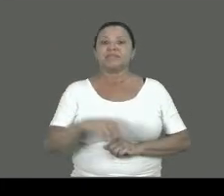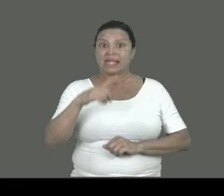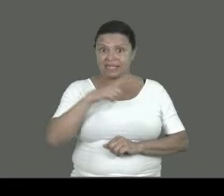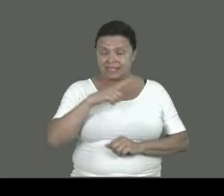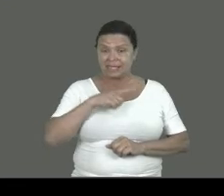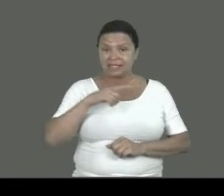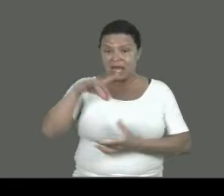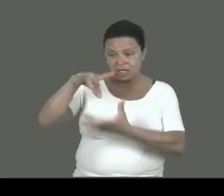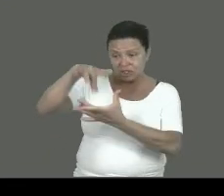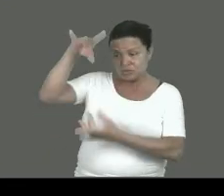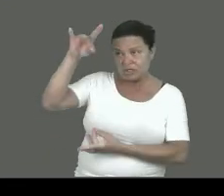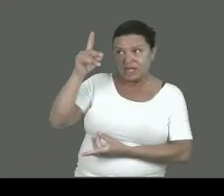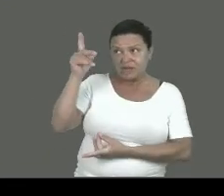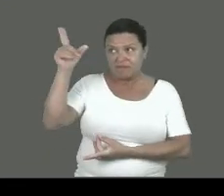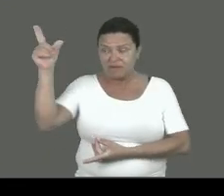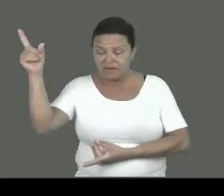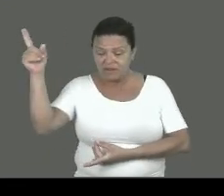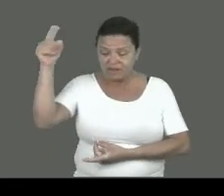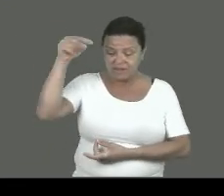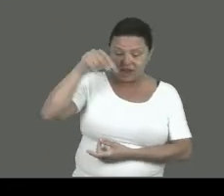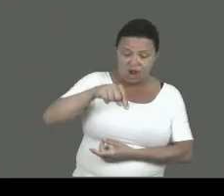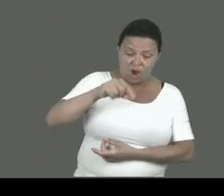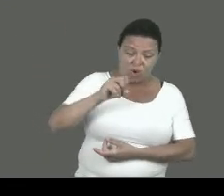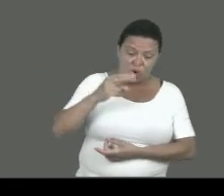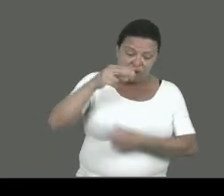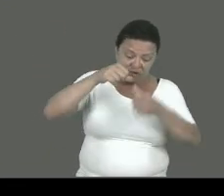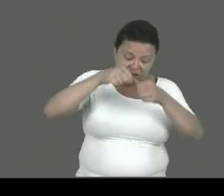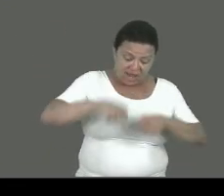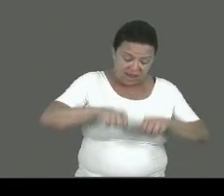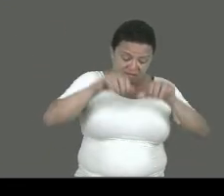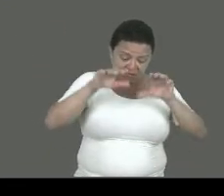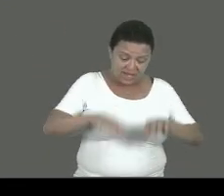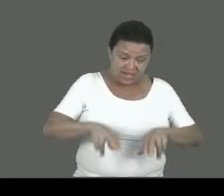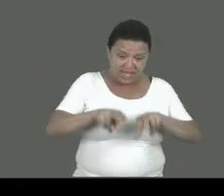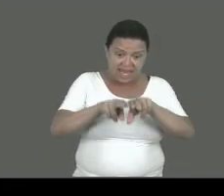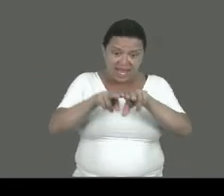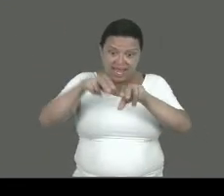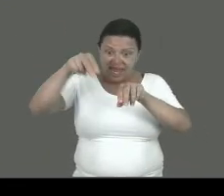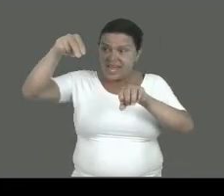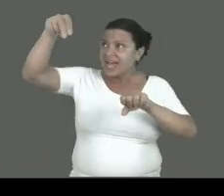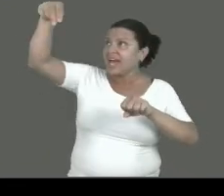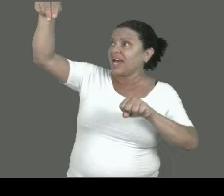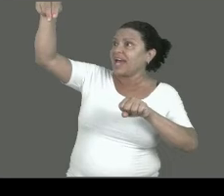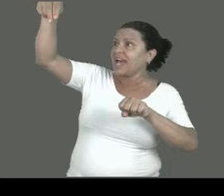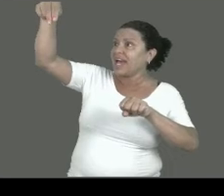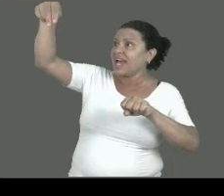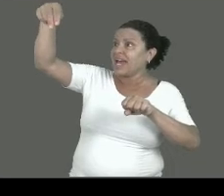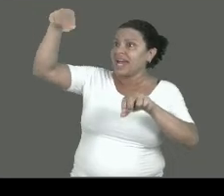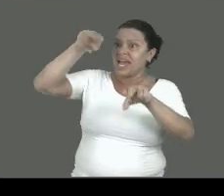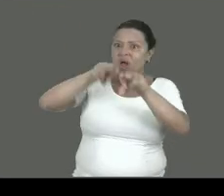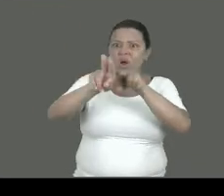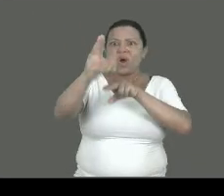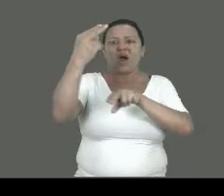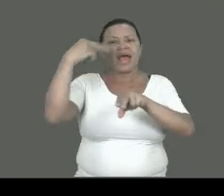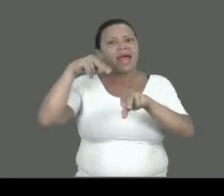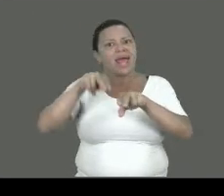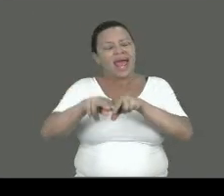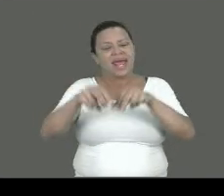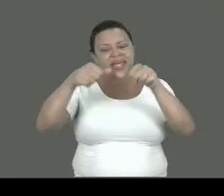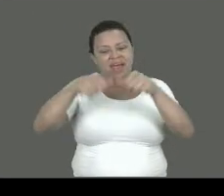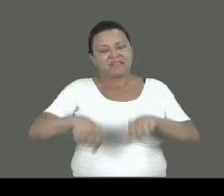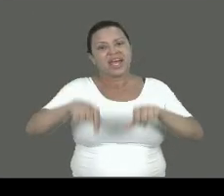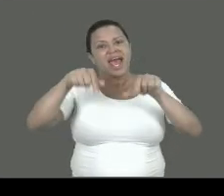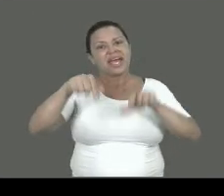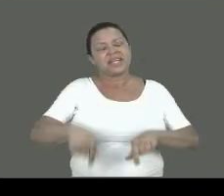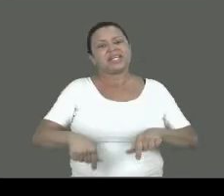vai e quer ficar, né? Tem gente que desencarna ou reencarna e quer ficar aqui